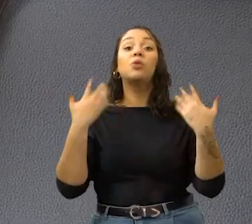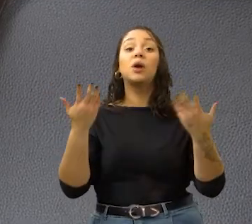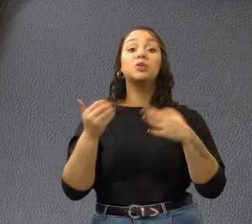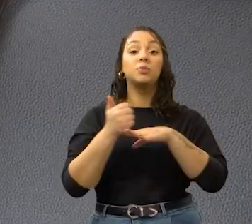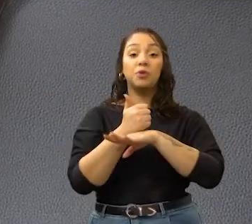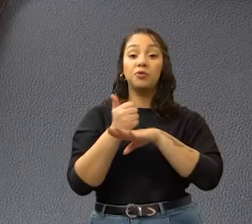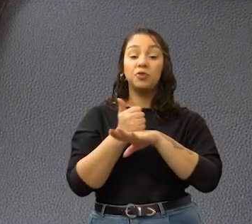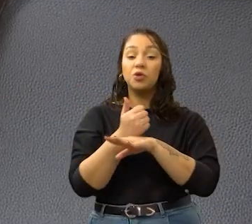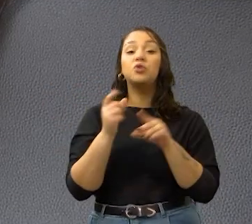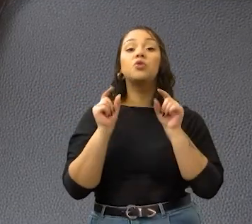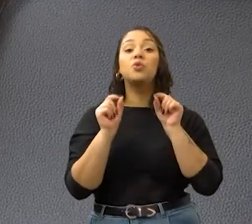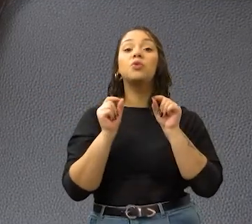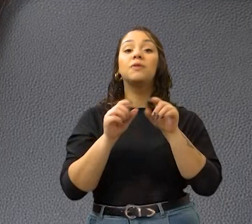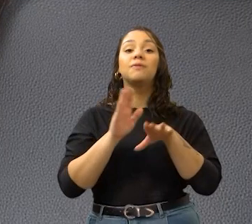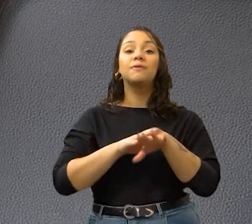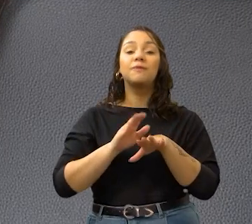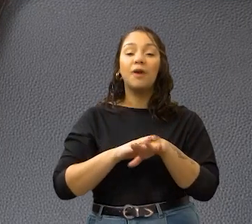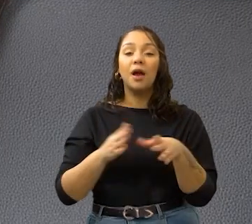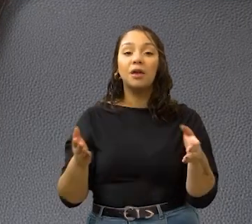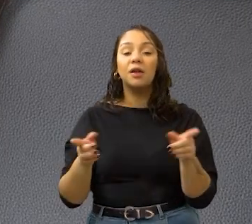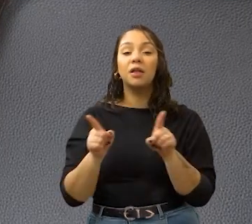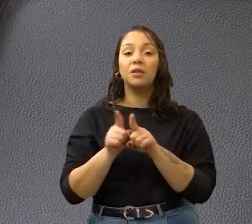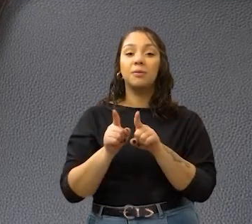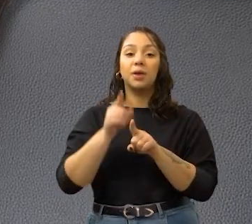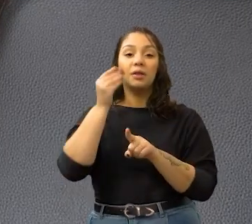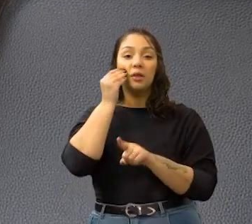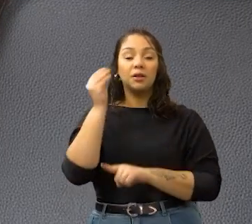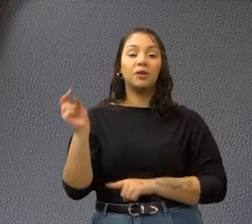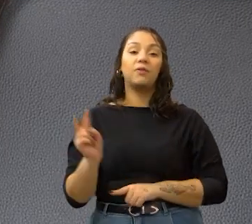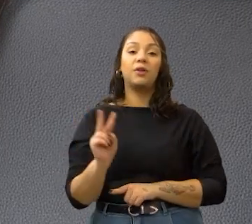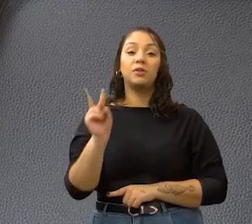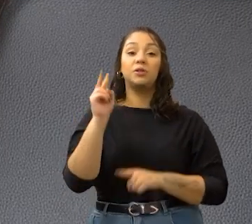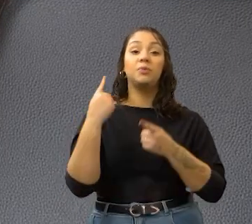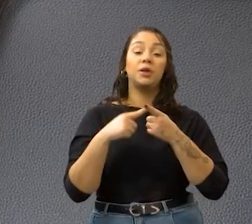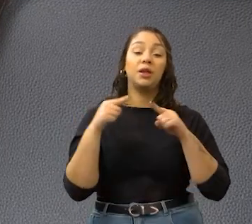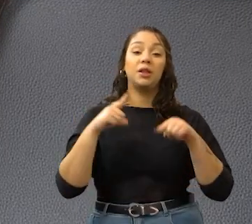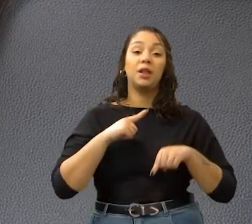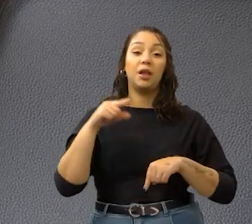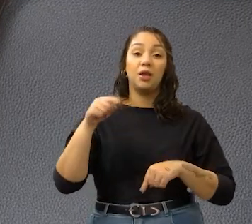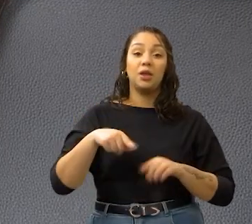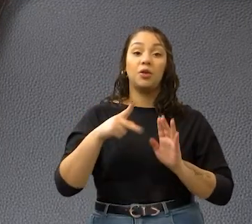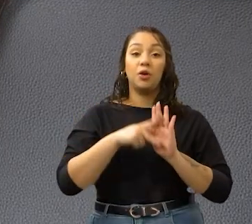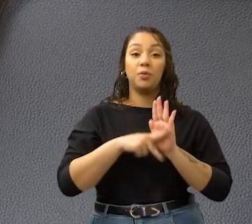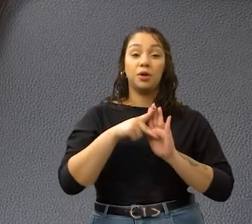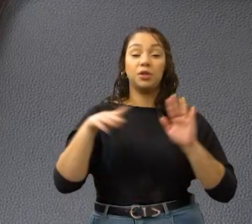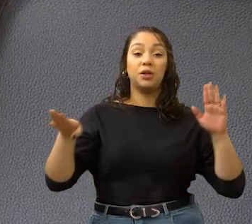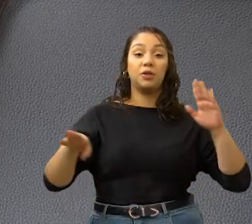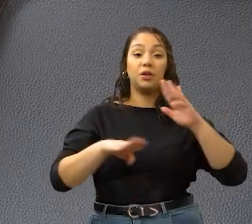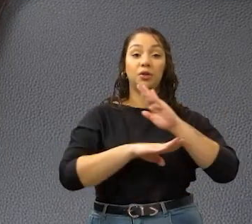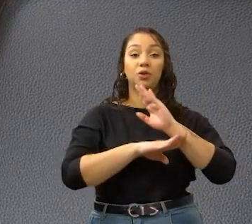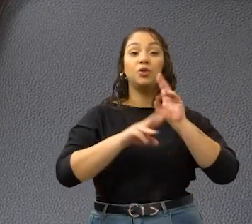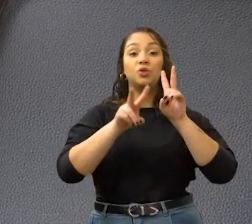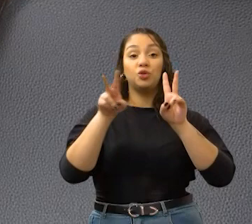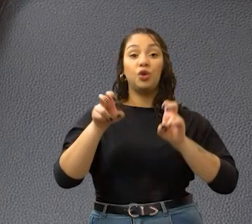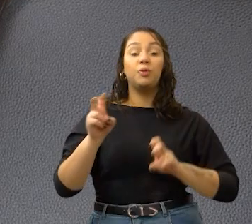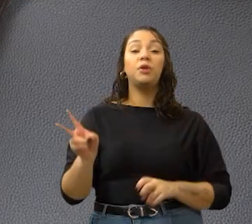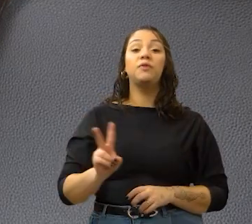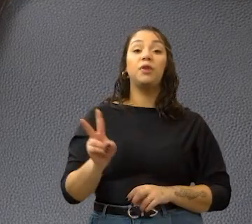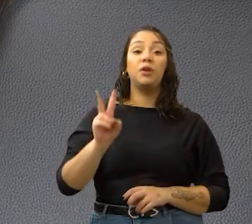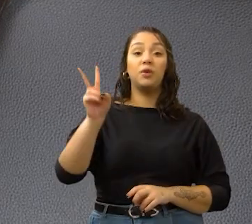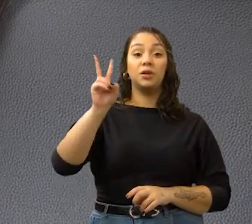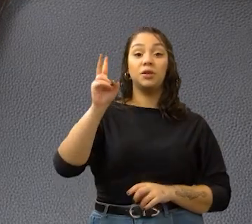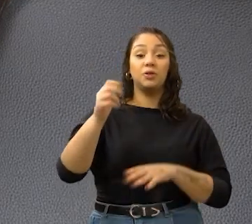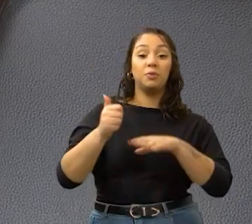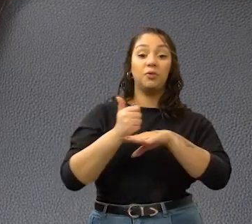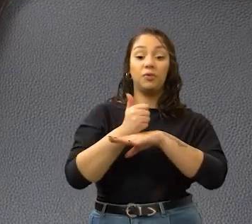trazerem quais são as profissões, o que eles estão fazendo e também buscar a valorização, porque tem um projeto aqui na casa sobre a